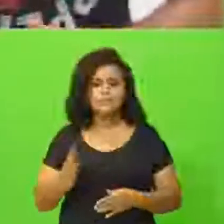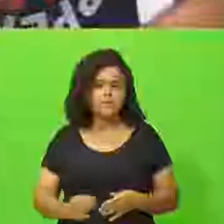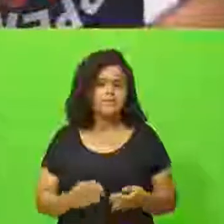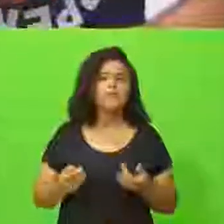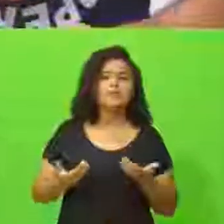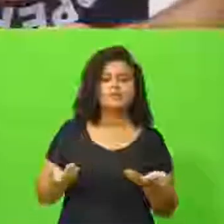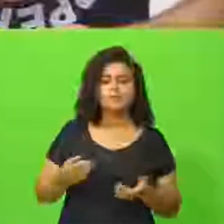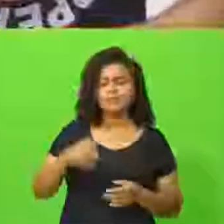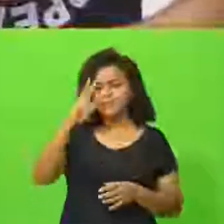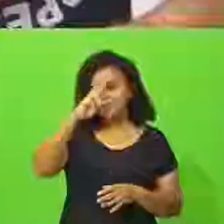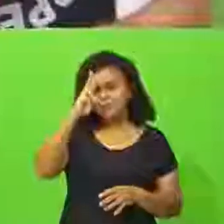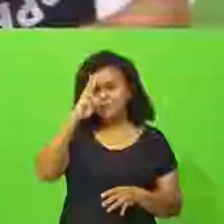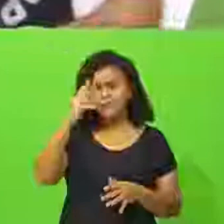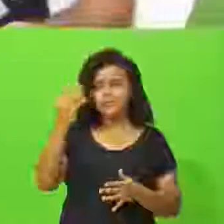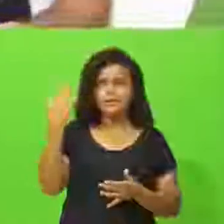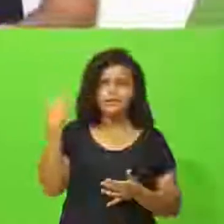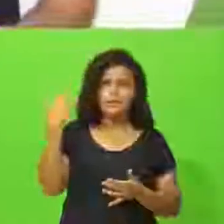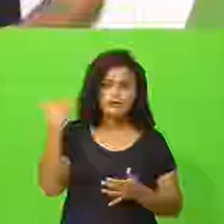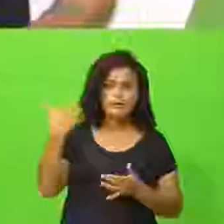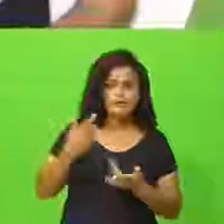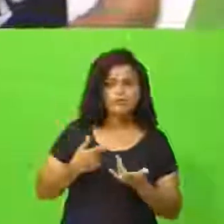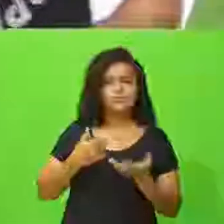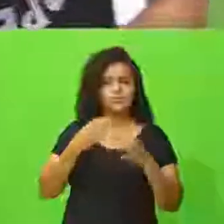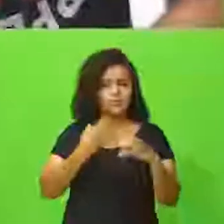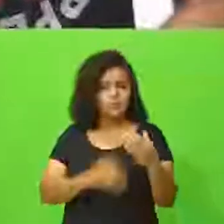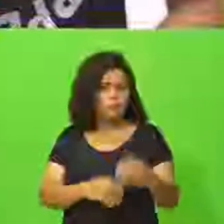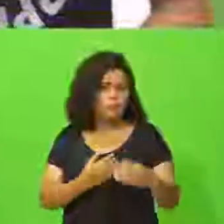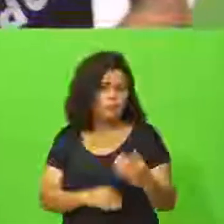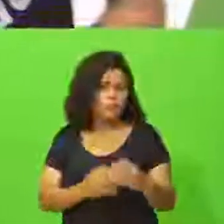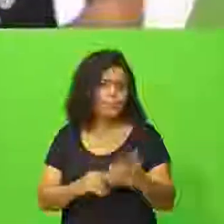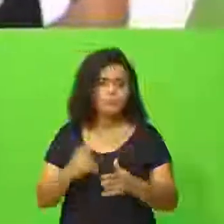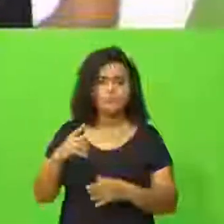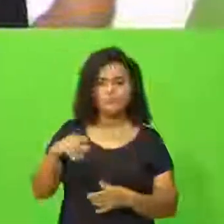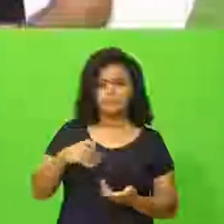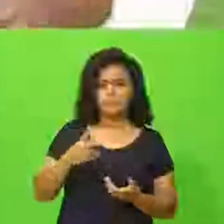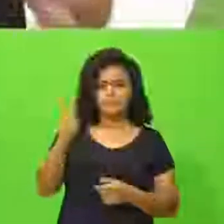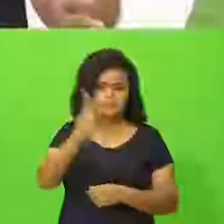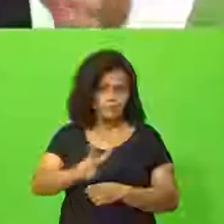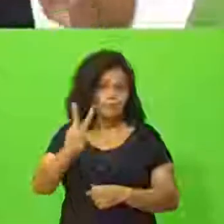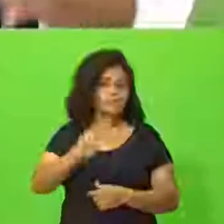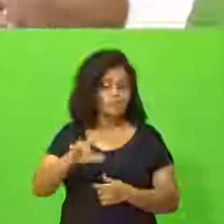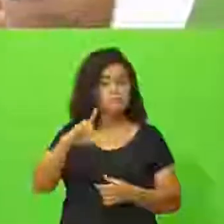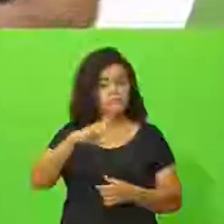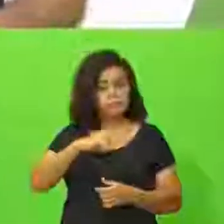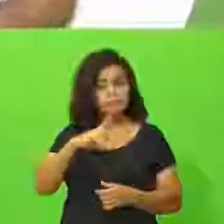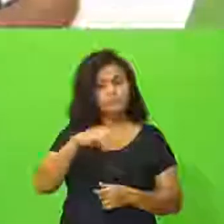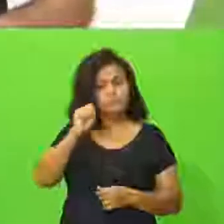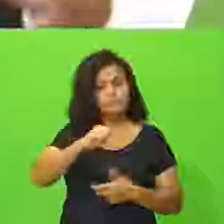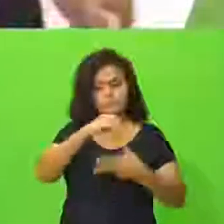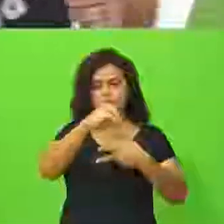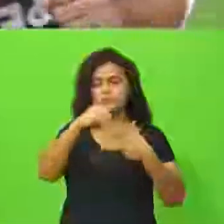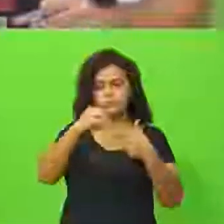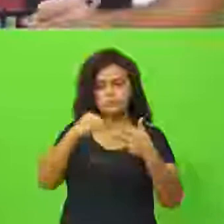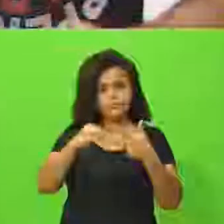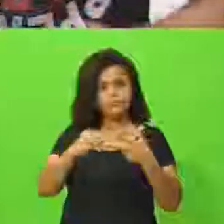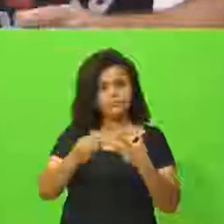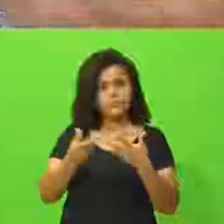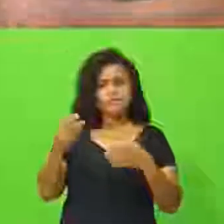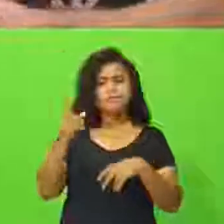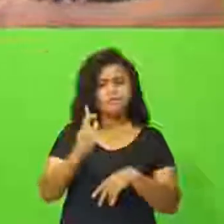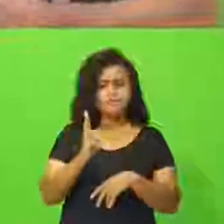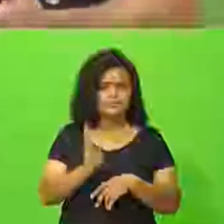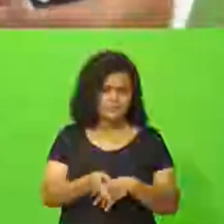Lembrando que nos últimos concursos, nos últimos vestibulares e, é claro, na prova do Enem, tem caído